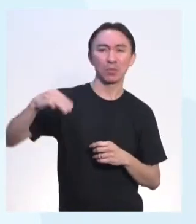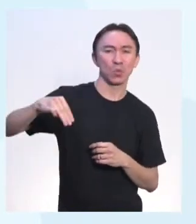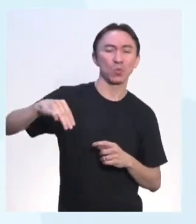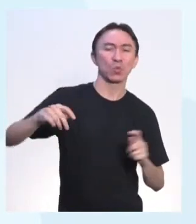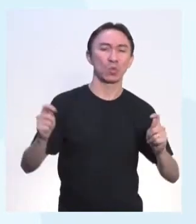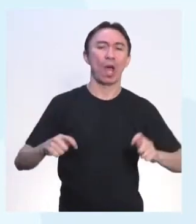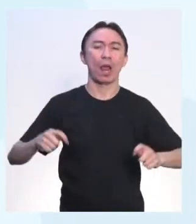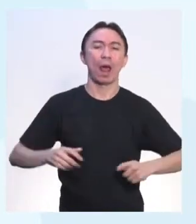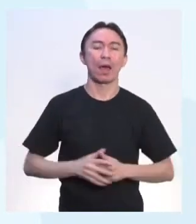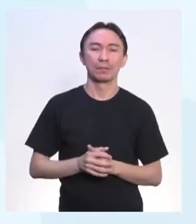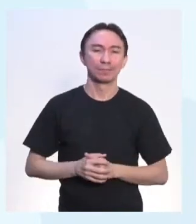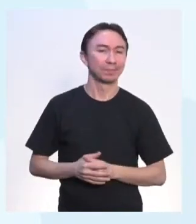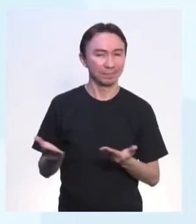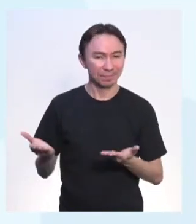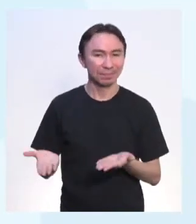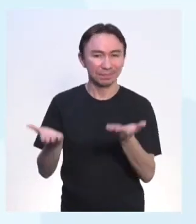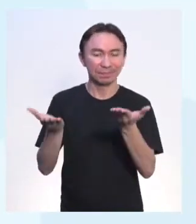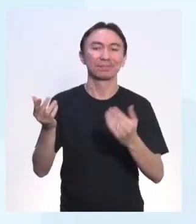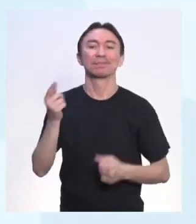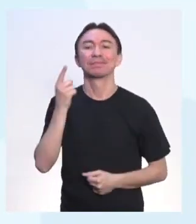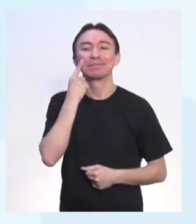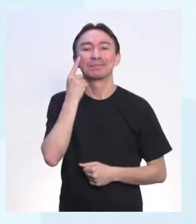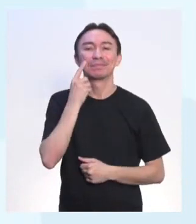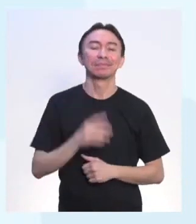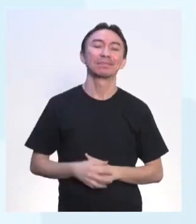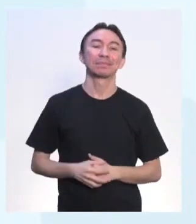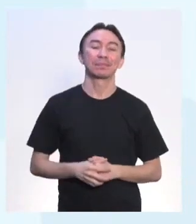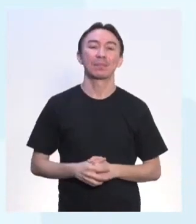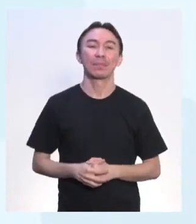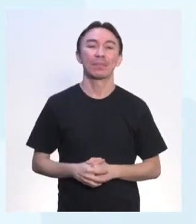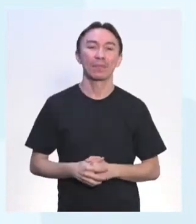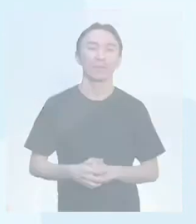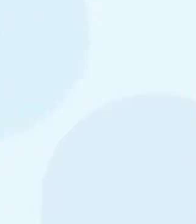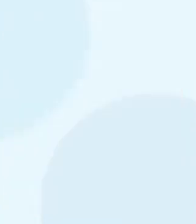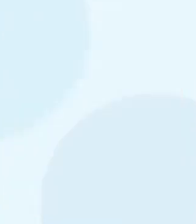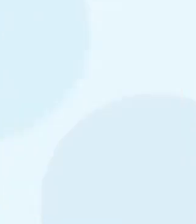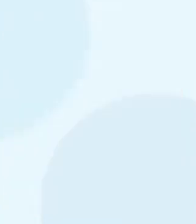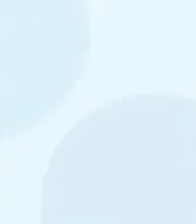minutos. Perfeito. Voltamos em 3 minutos.